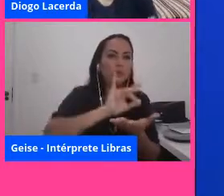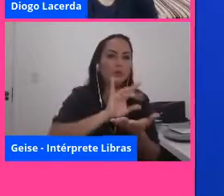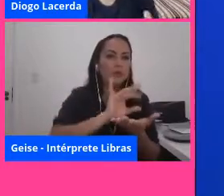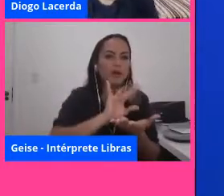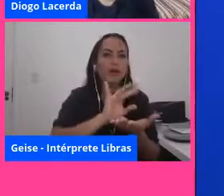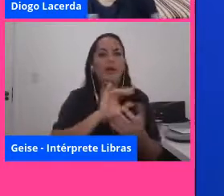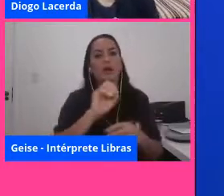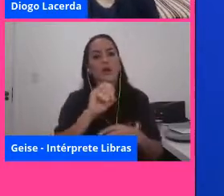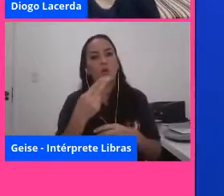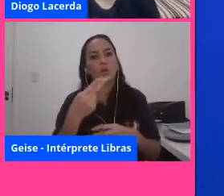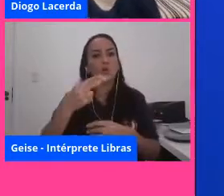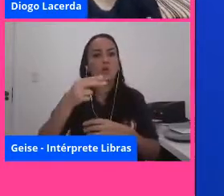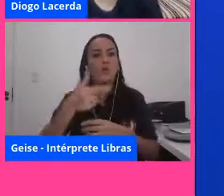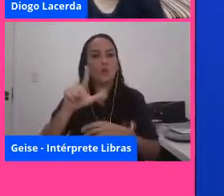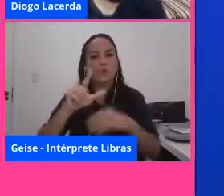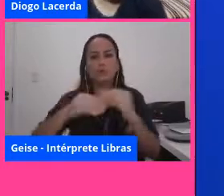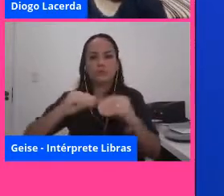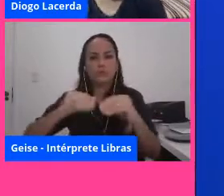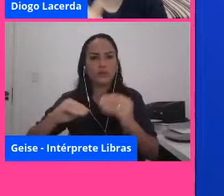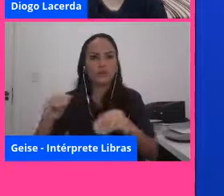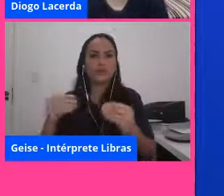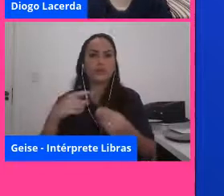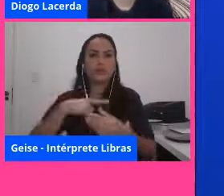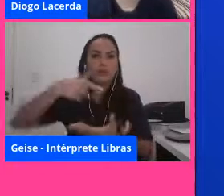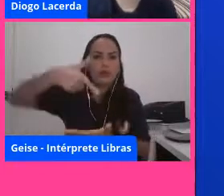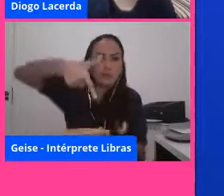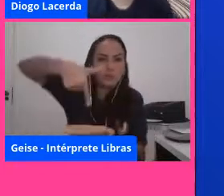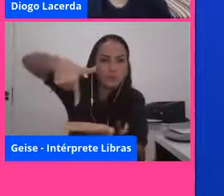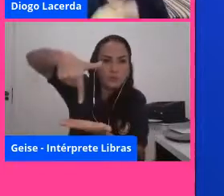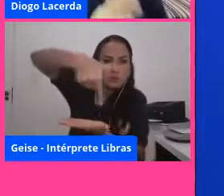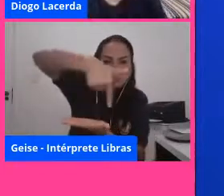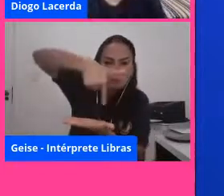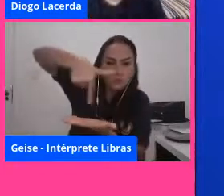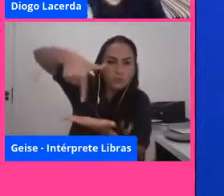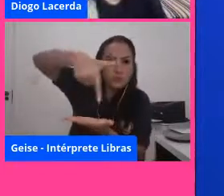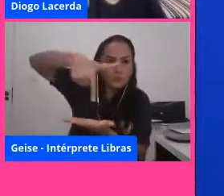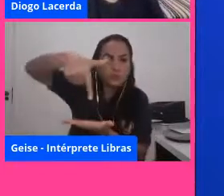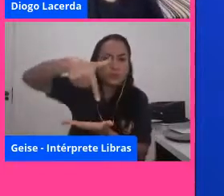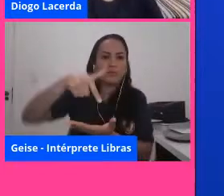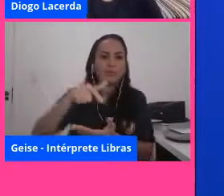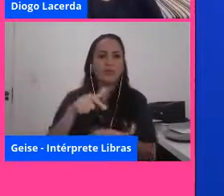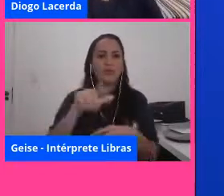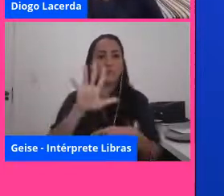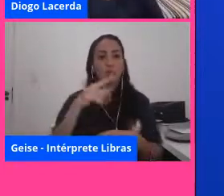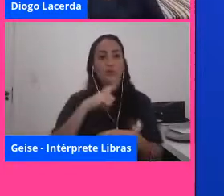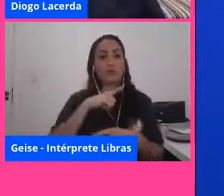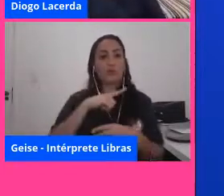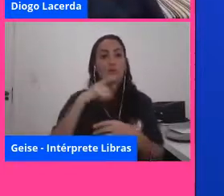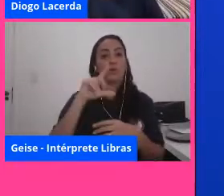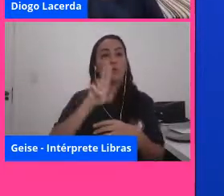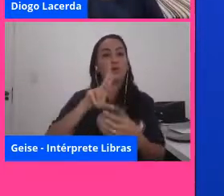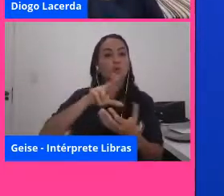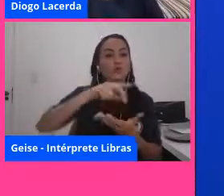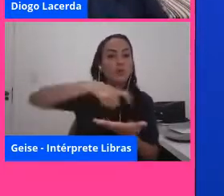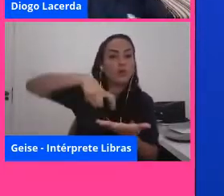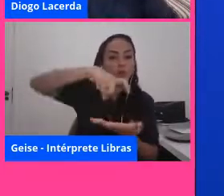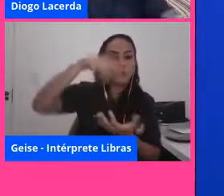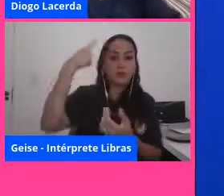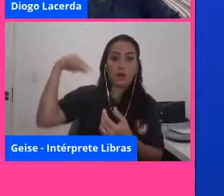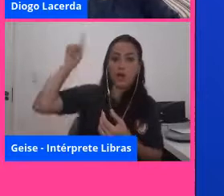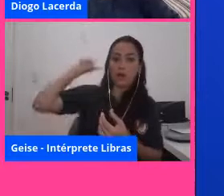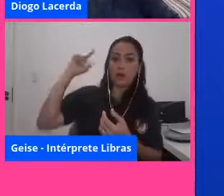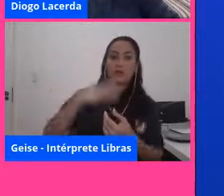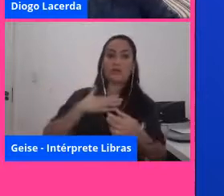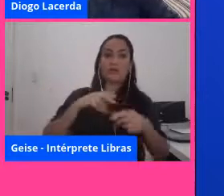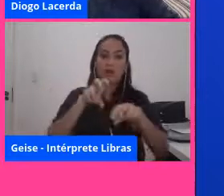E aqui eu trouxe duas impressoras que eu trabalho, inclusive, essa 7 S3, que é a maior, está aqui atrás, está atrás da minha cadeira. E